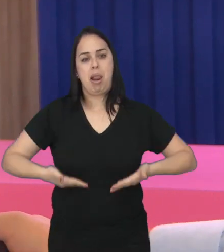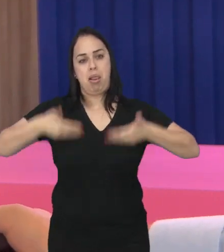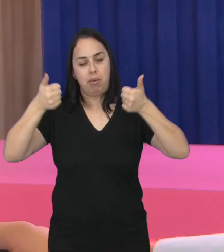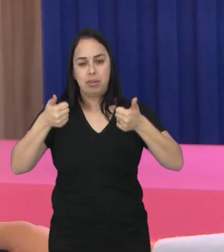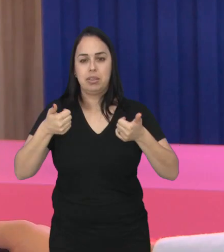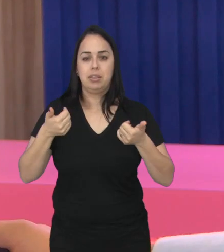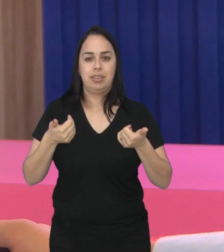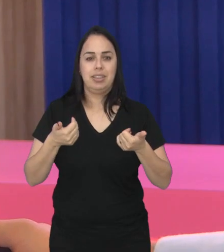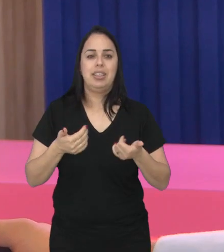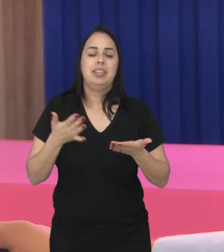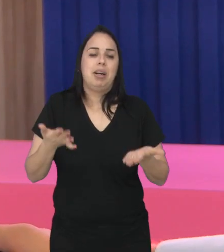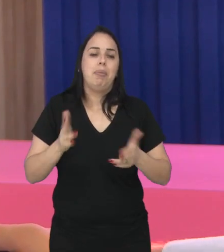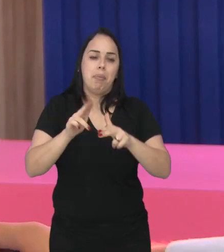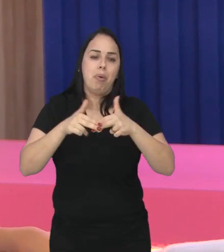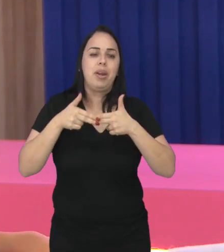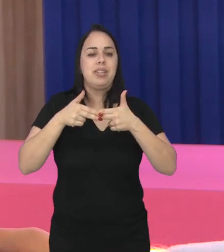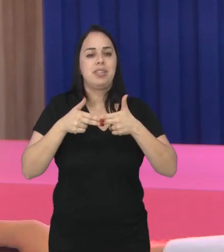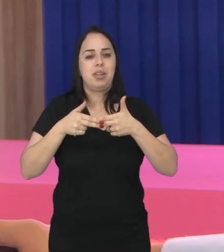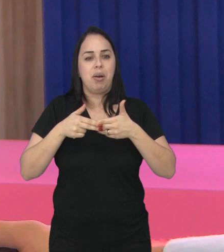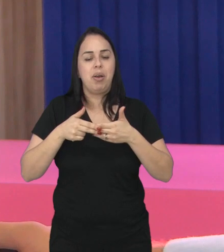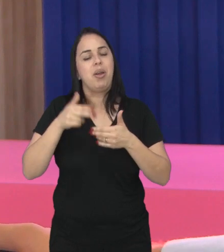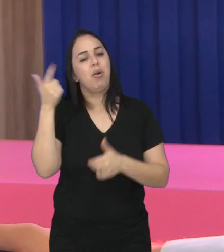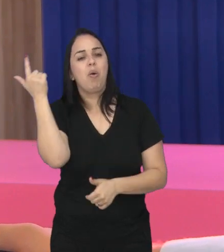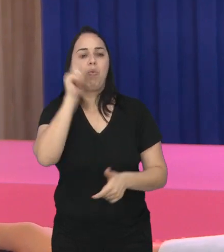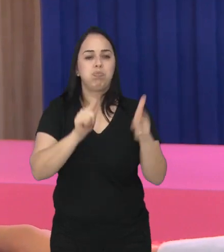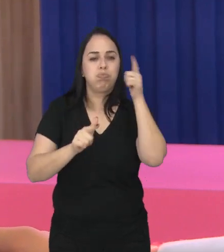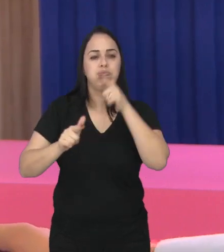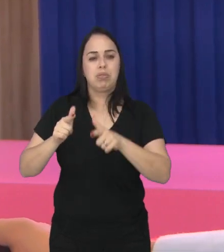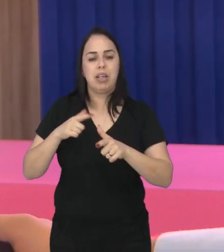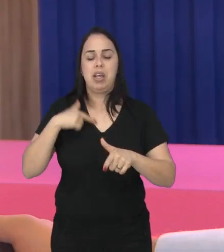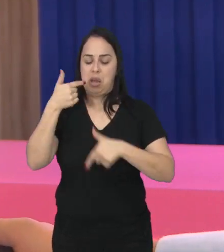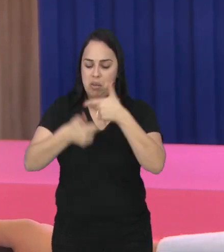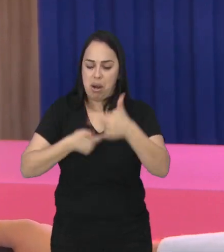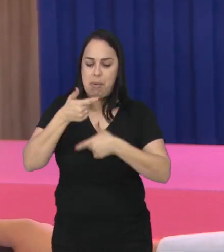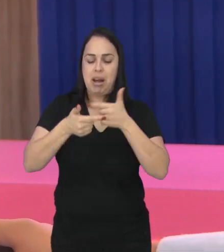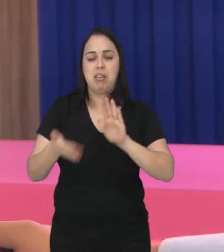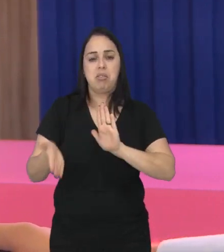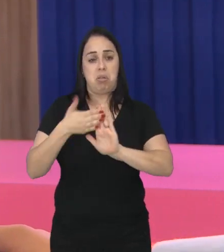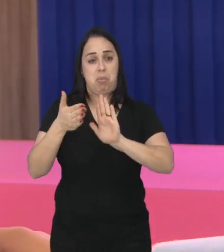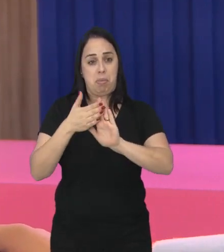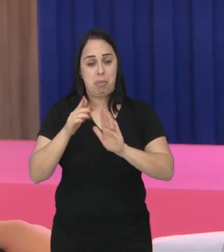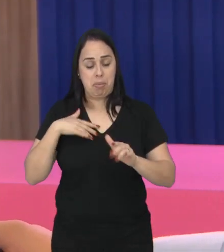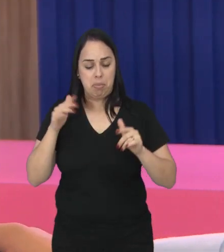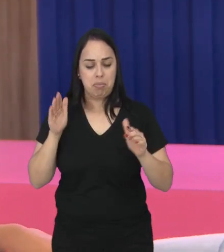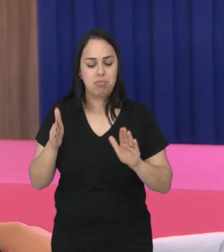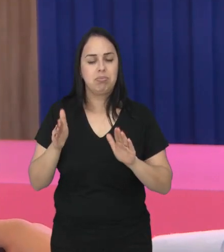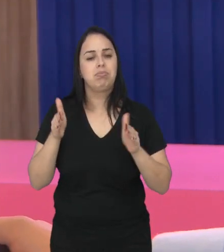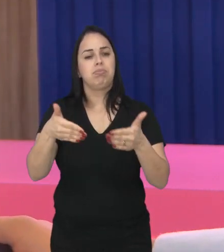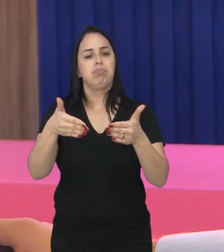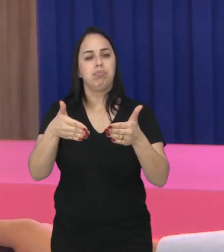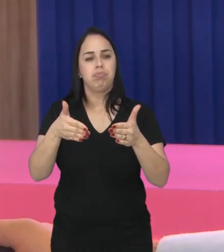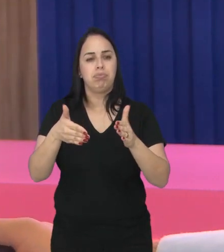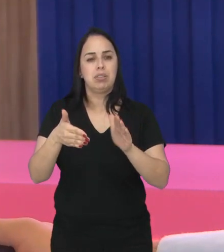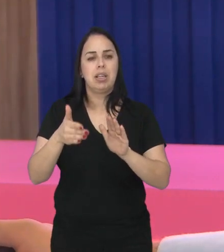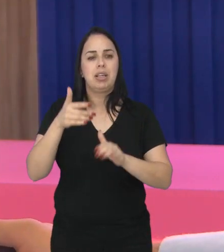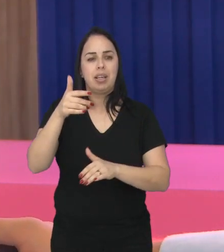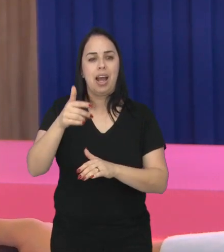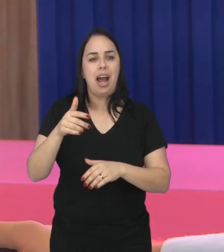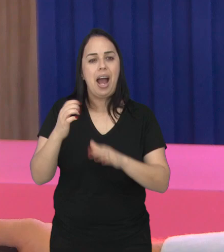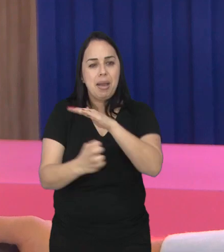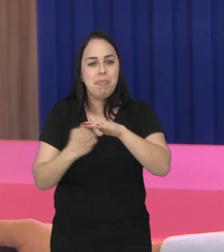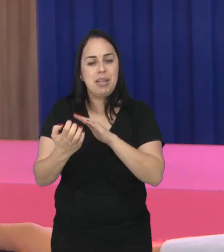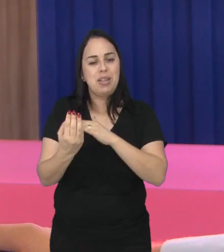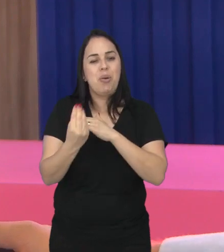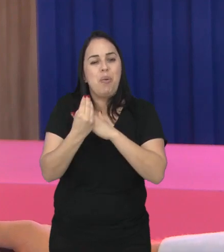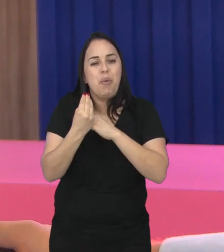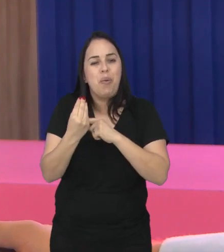aumenta aqui dentro não tem desculpa para não entregar e aí dá mais vontade de eu trabalhar por isso aqui eu entendo o propósito disso tudo aqui uma empresa que cuida